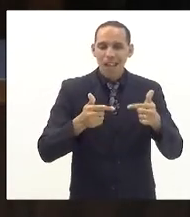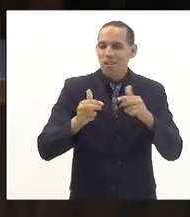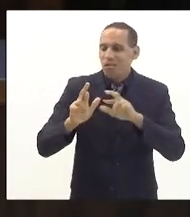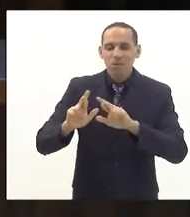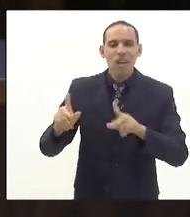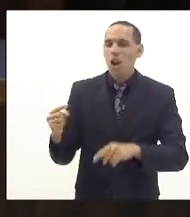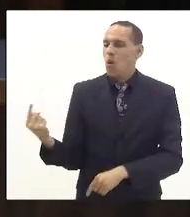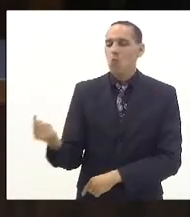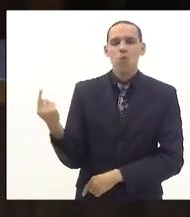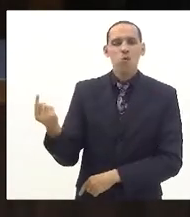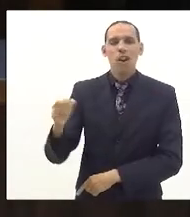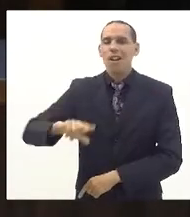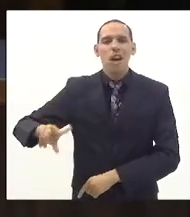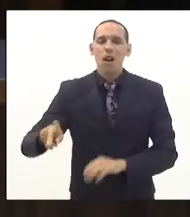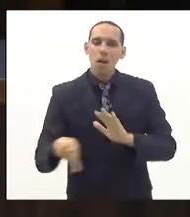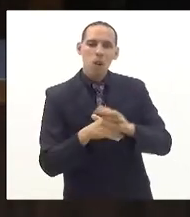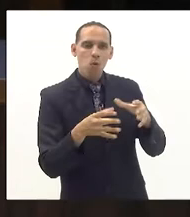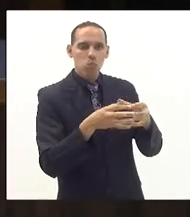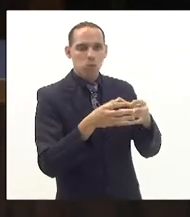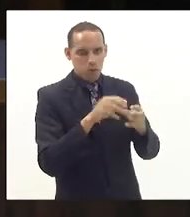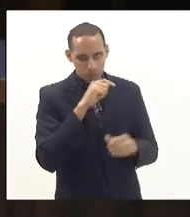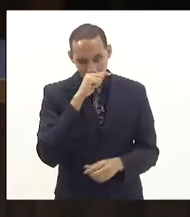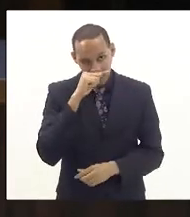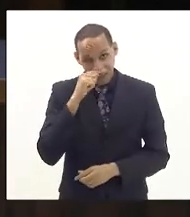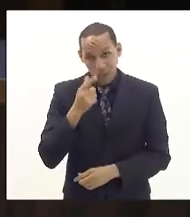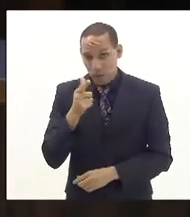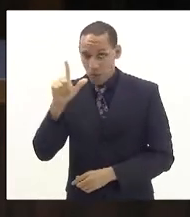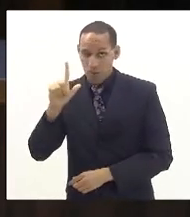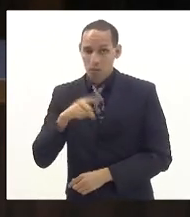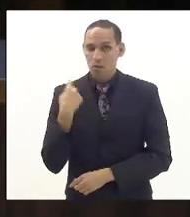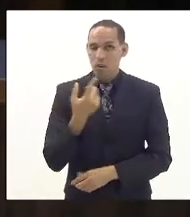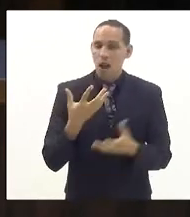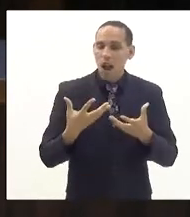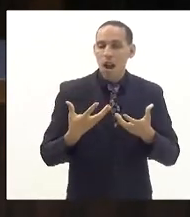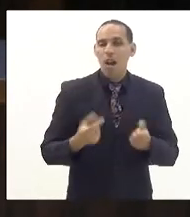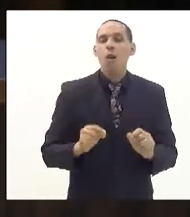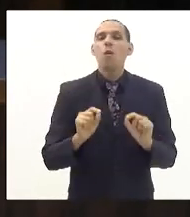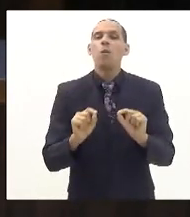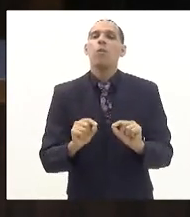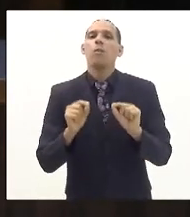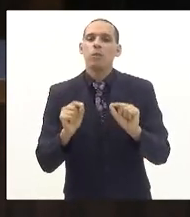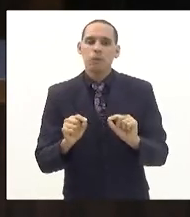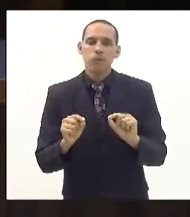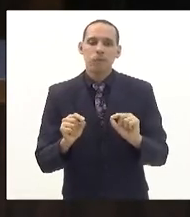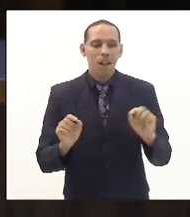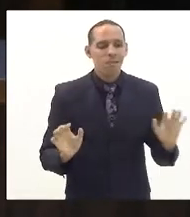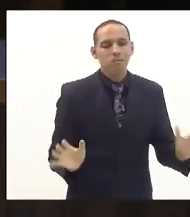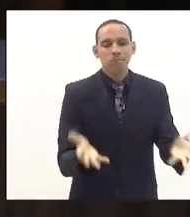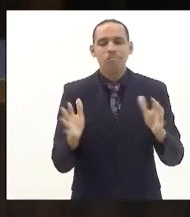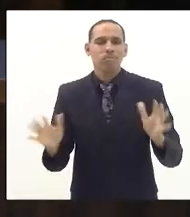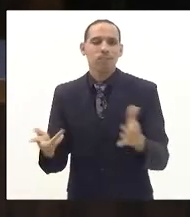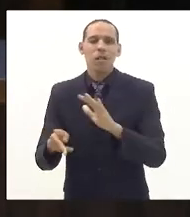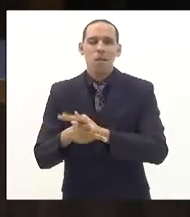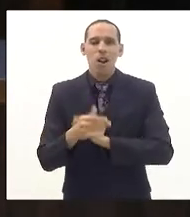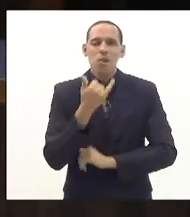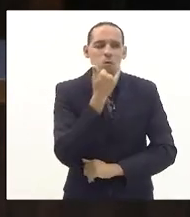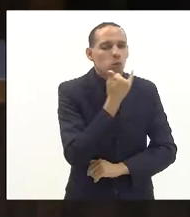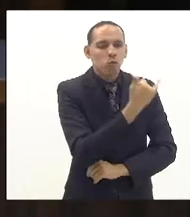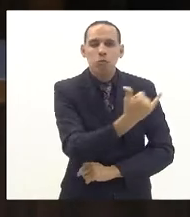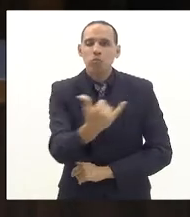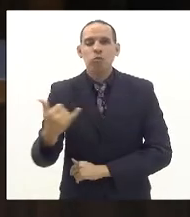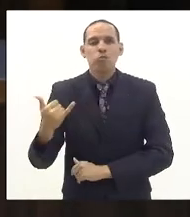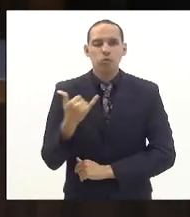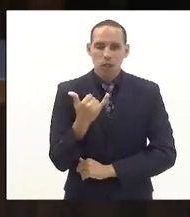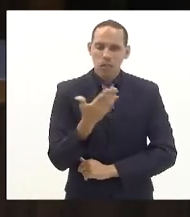isoladas e não do grupo. E a outra é que a gente assuma, de fato, essa campanha da anistia, e